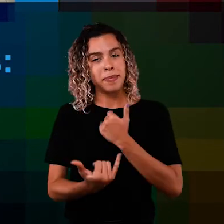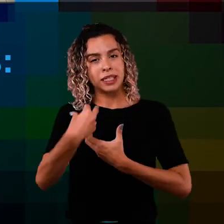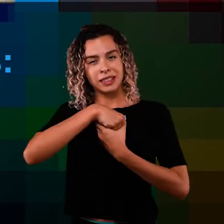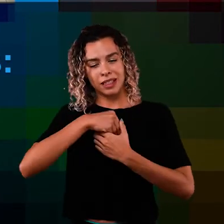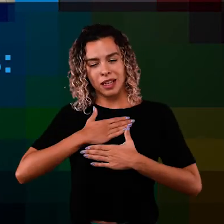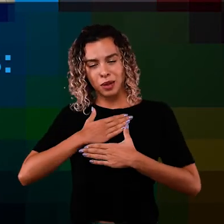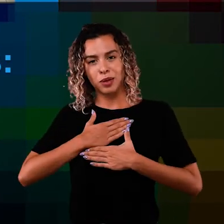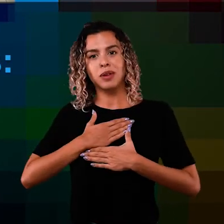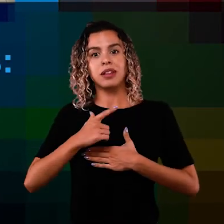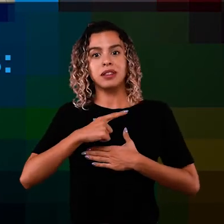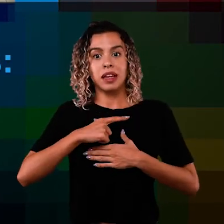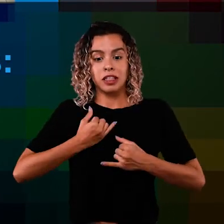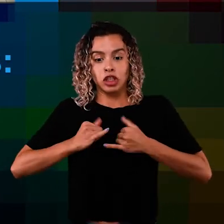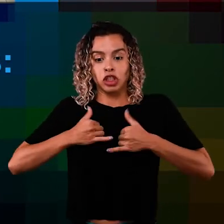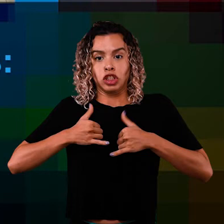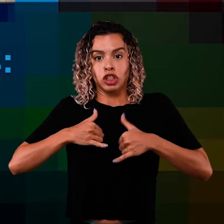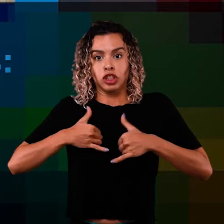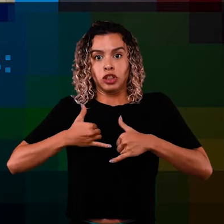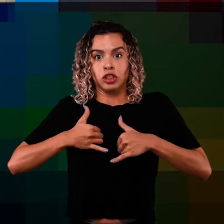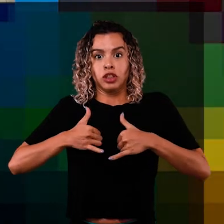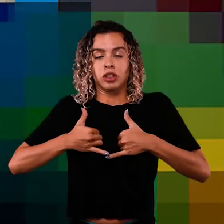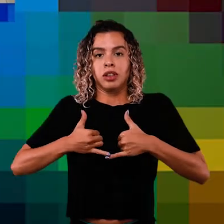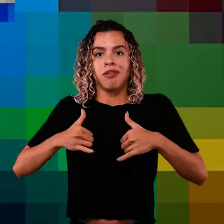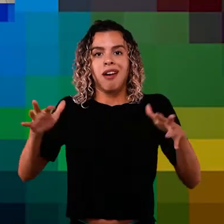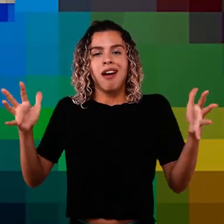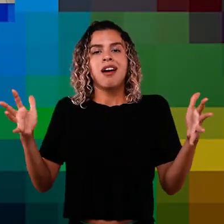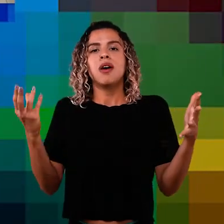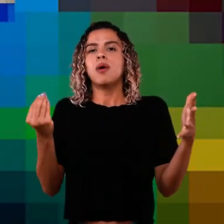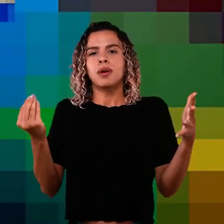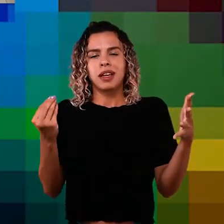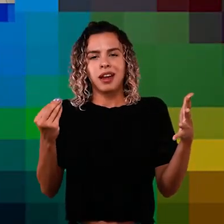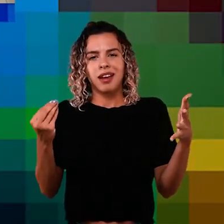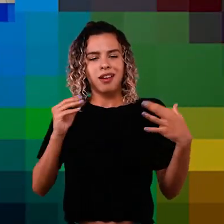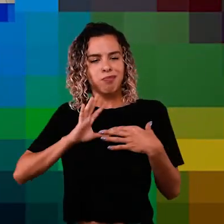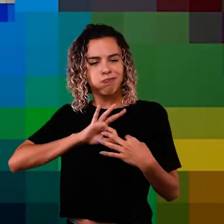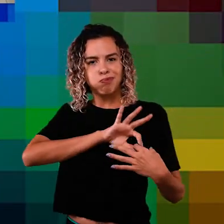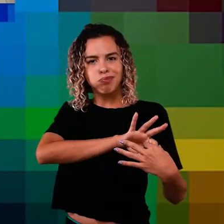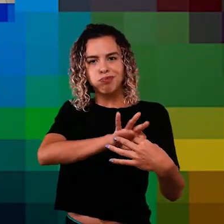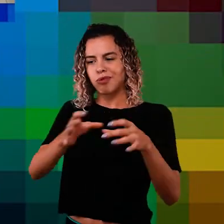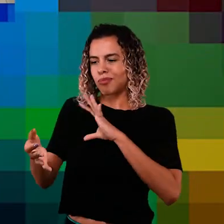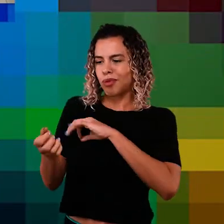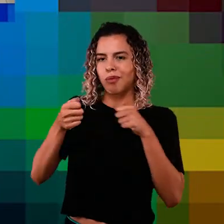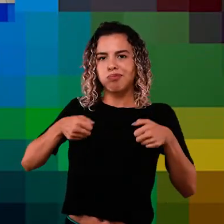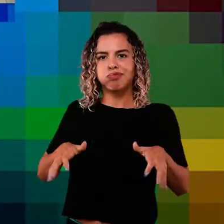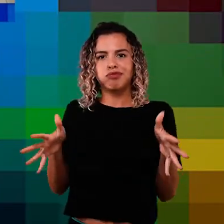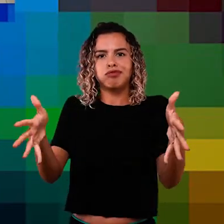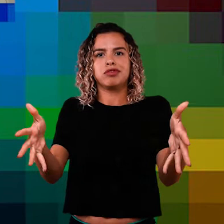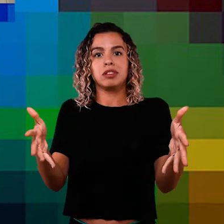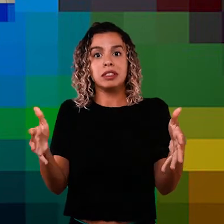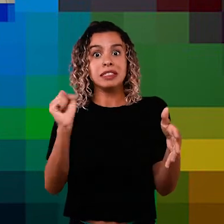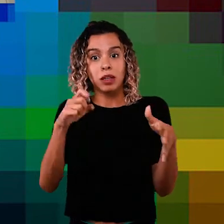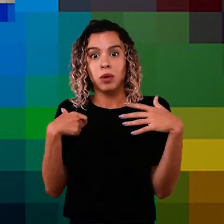como se dentro de mim, no meu centro, tivesse um núcleo de energia. E os meus membros servissem como correntes para passar essa